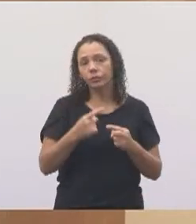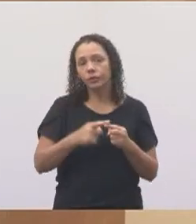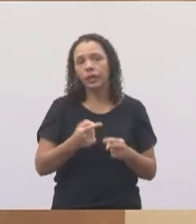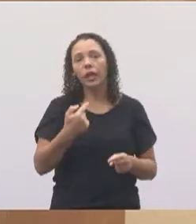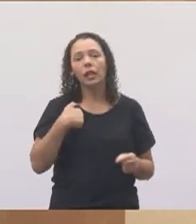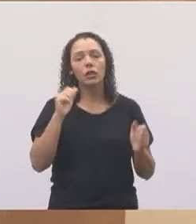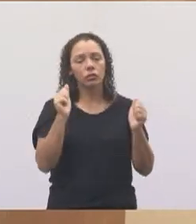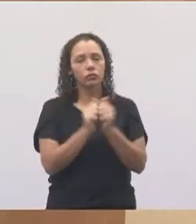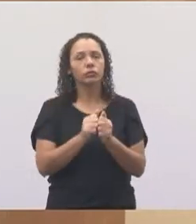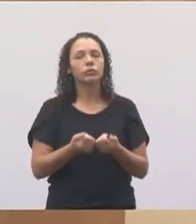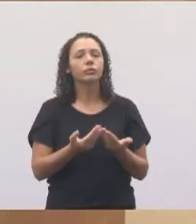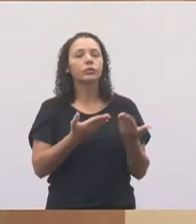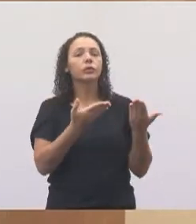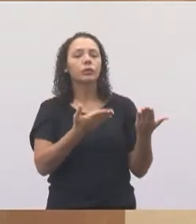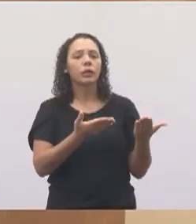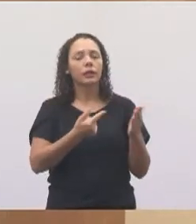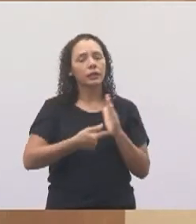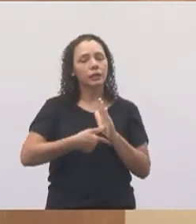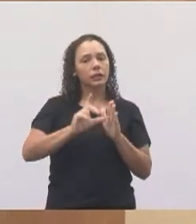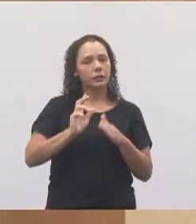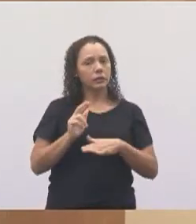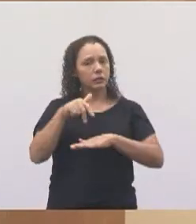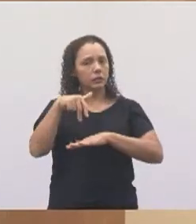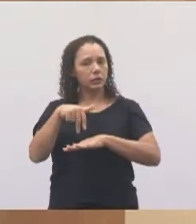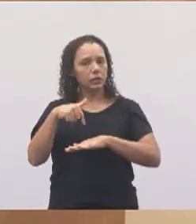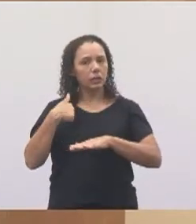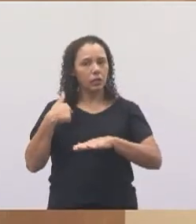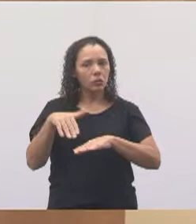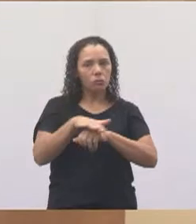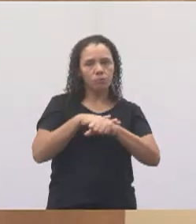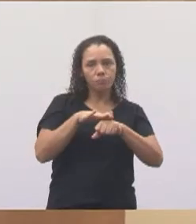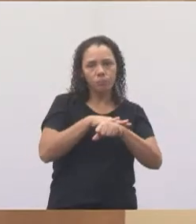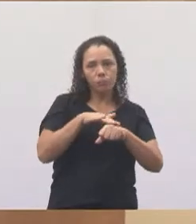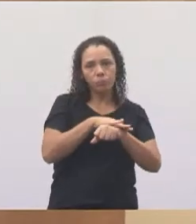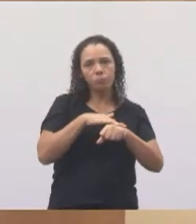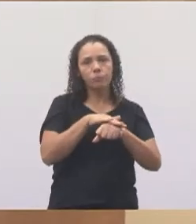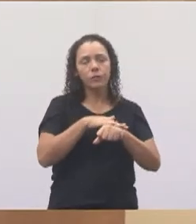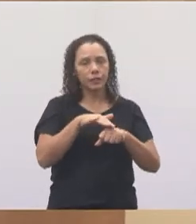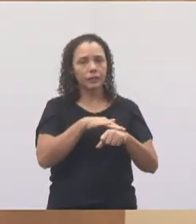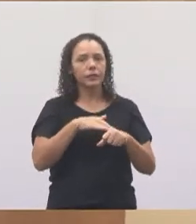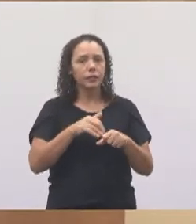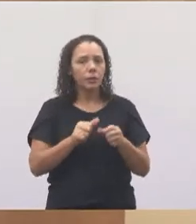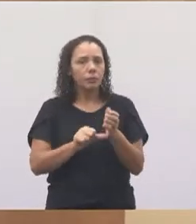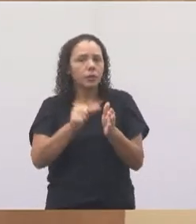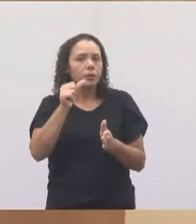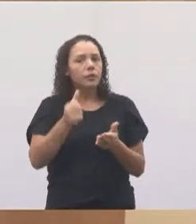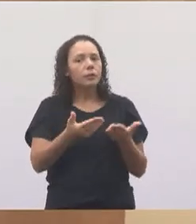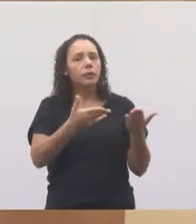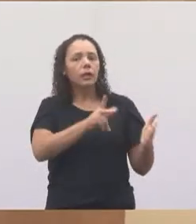com a Rossana antes de estar aqui na tribuna, e para falar com propriedade também, né?